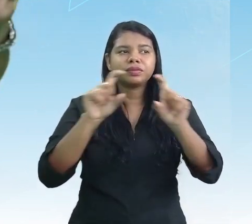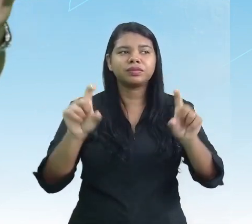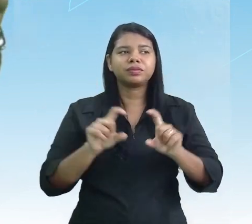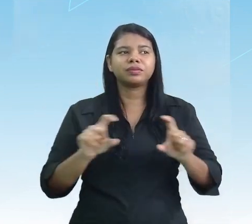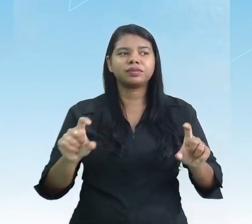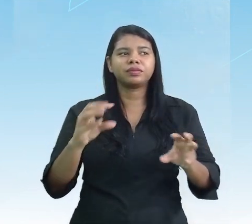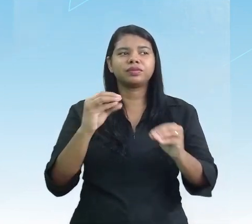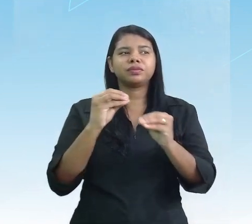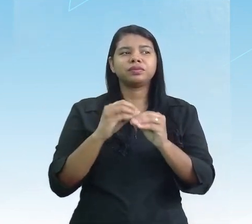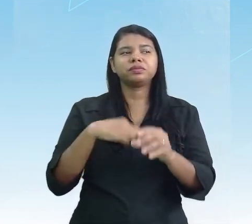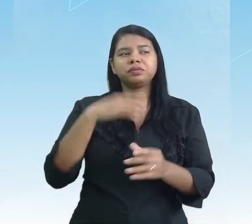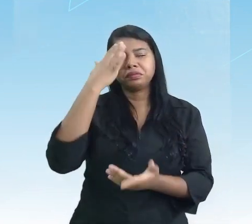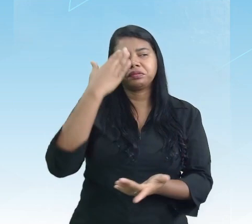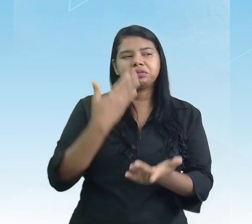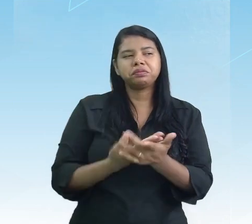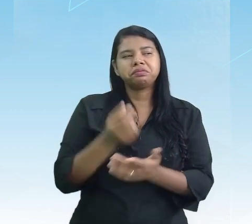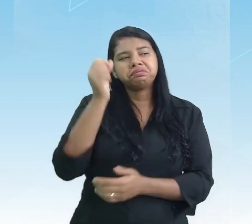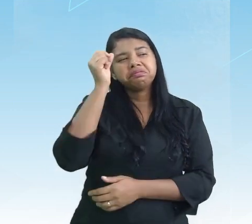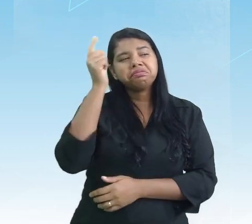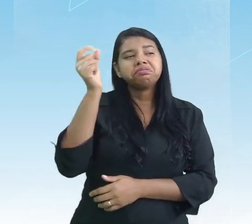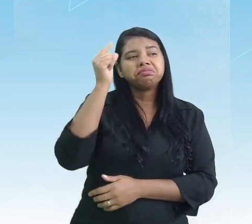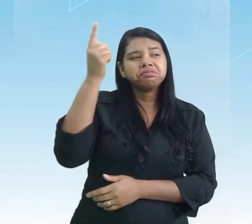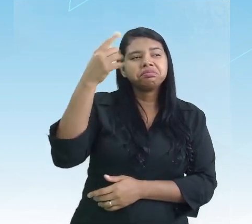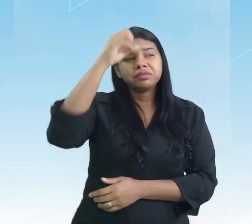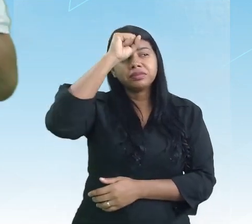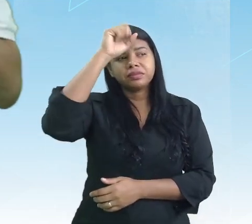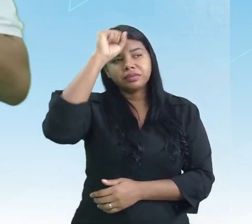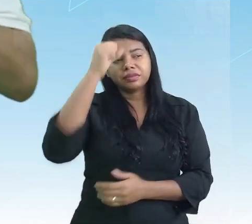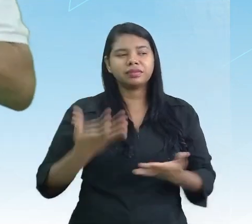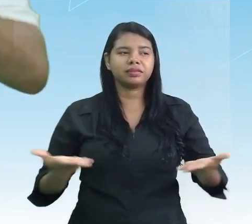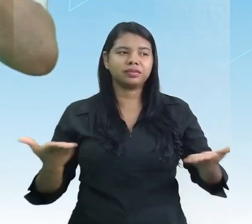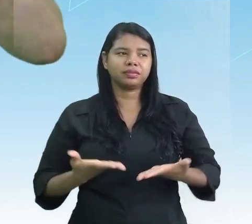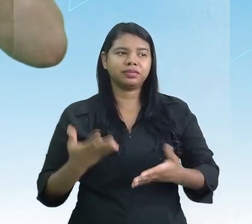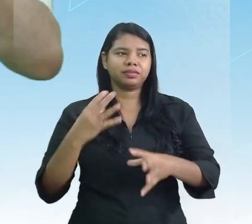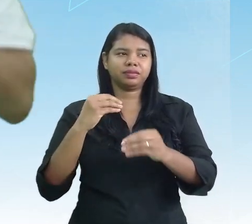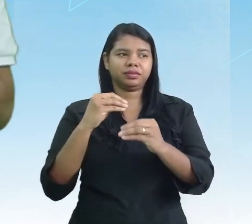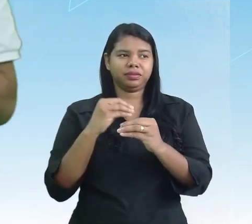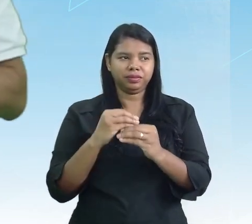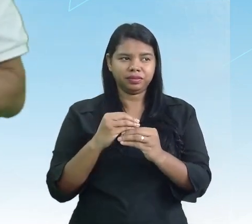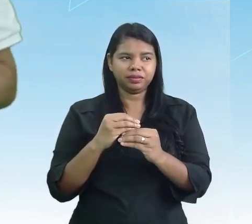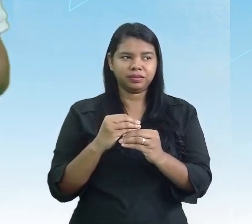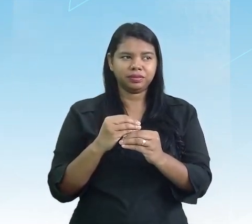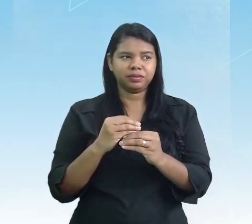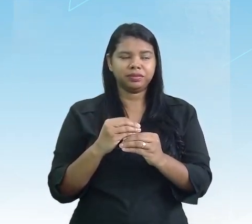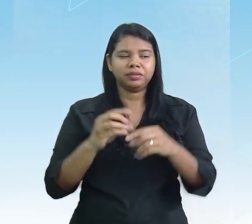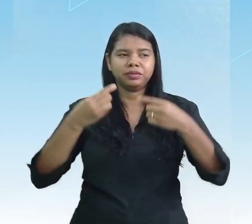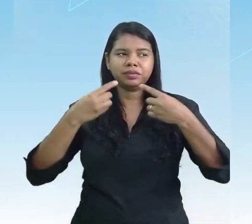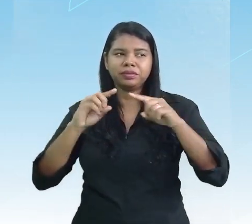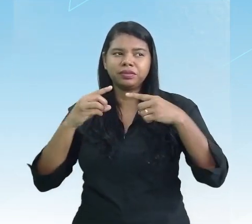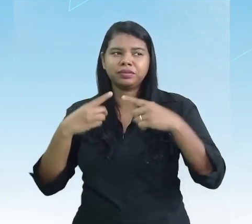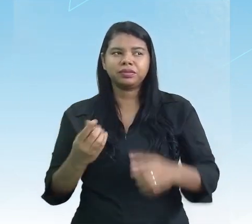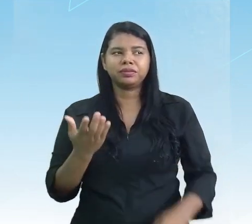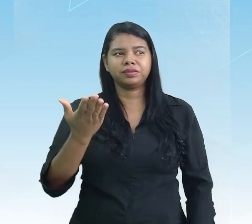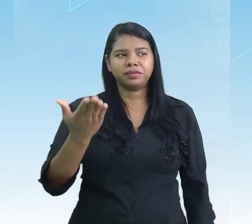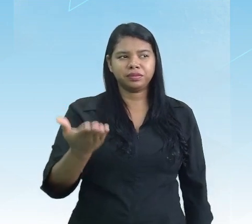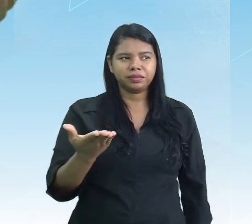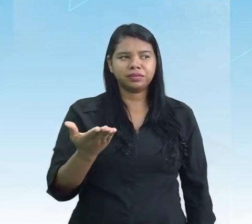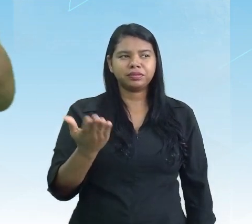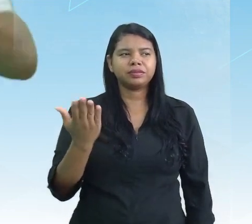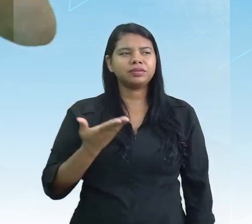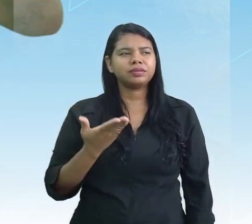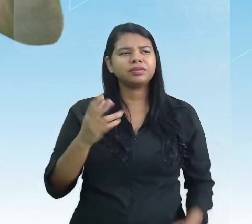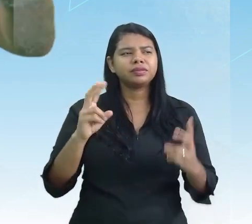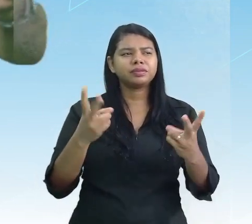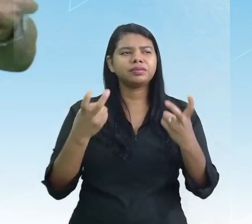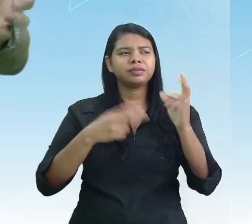do achismo. Mas o que é achismo? Vamos aprender. E o posicionamento crítico. Vocês, é claro, já ouviram falar